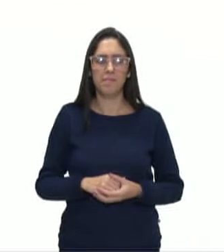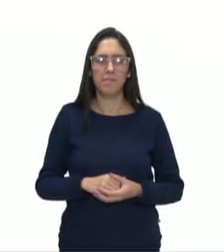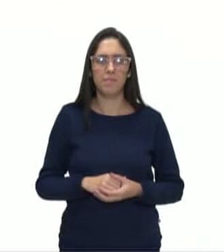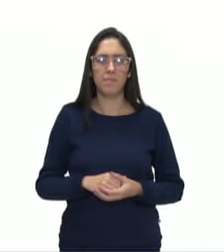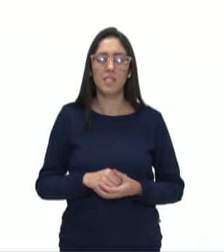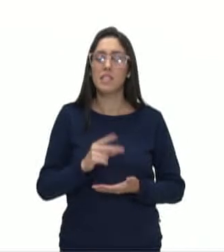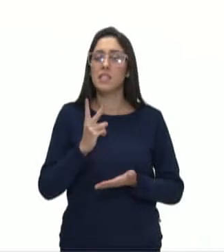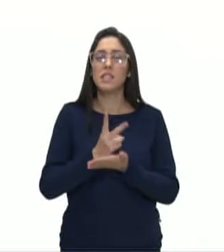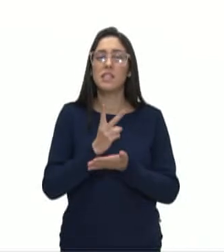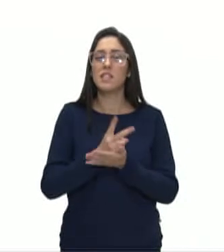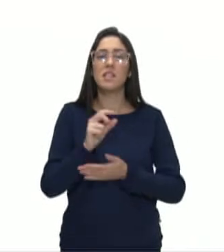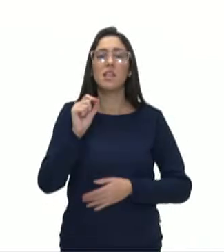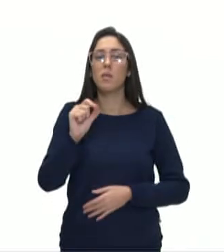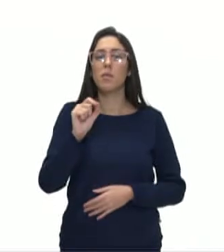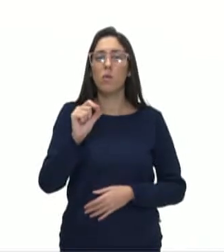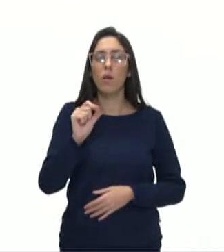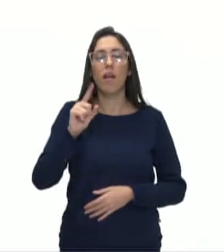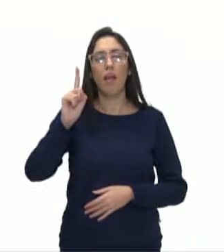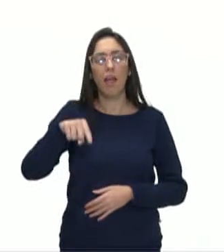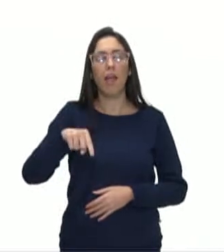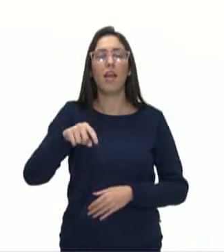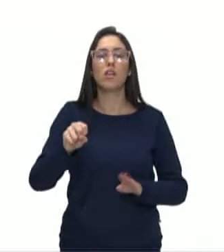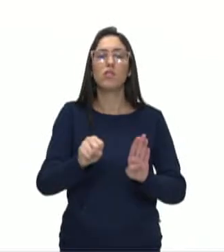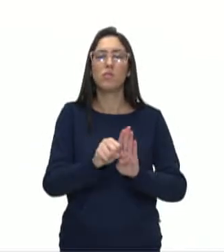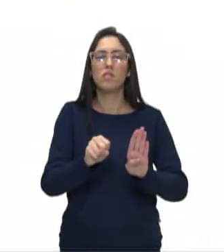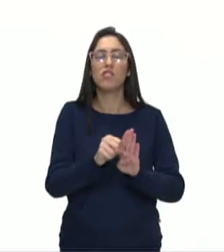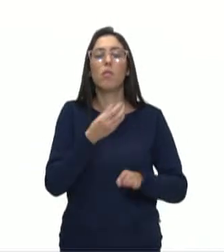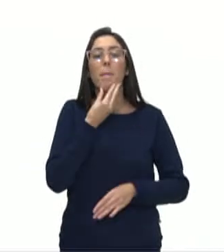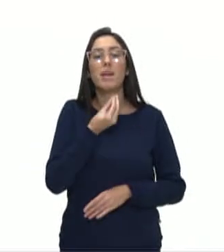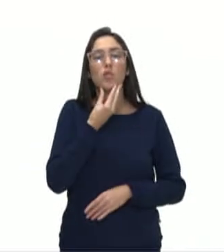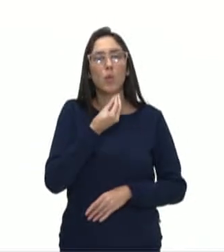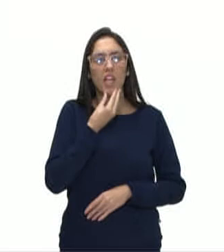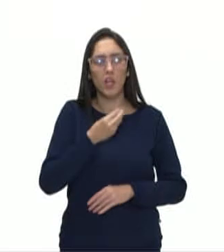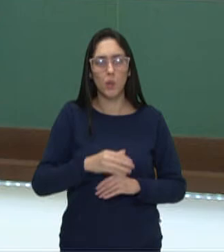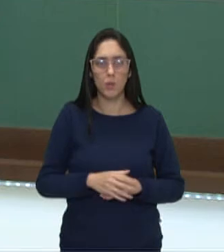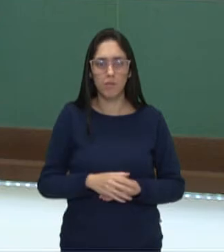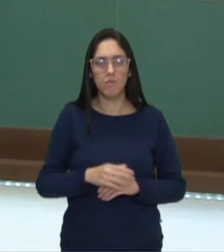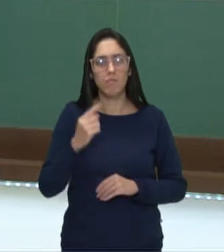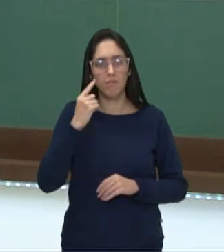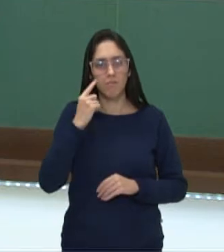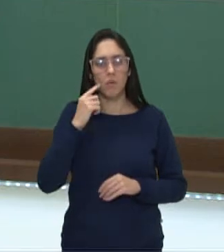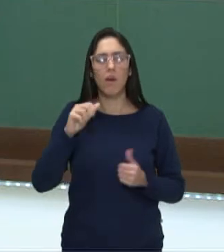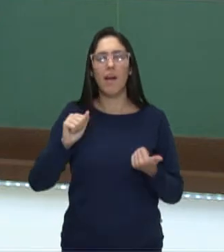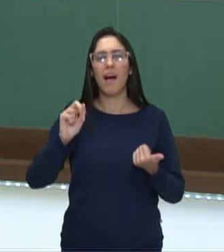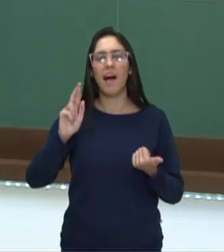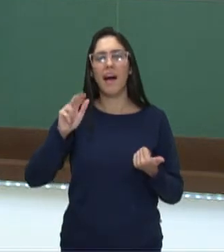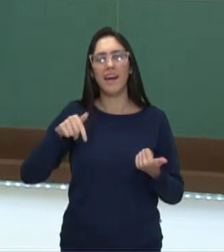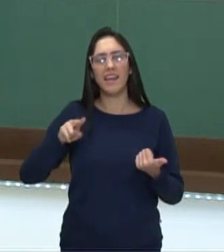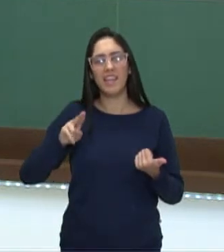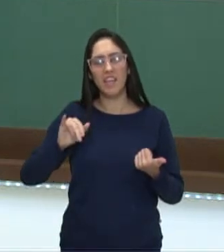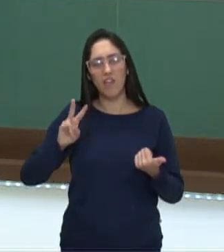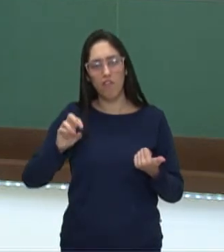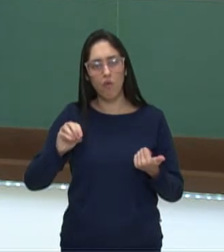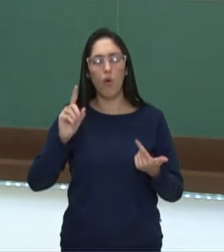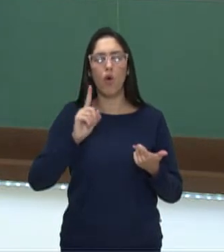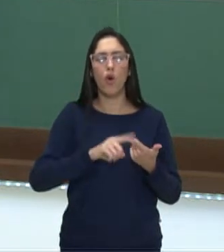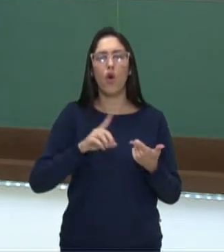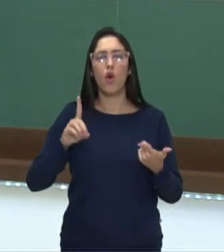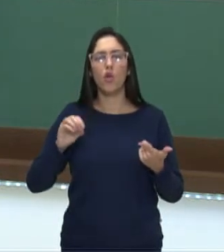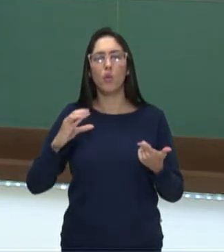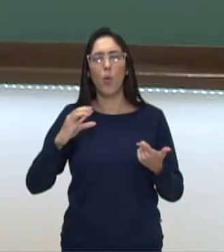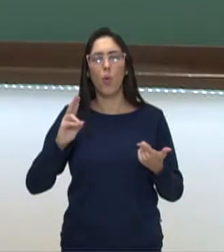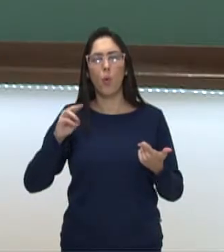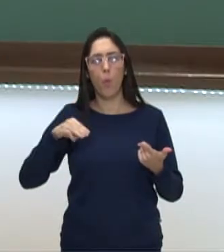a um substantivo masculino. Se vocês observarem, ó, arquivo, documento, contato, são